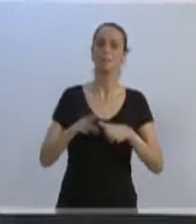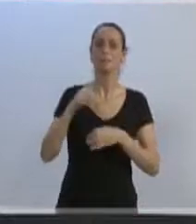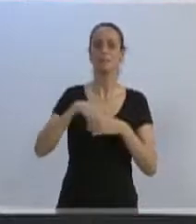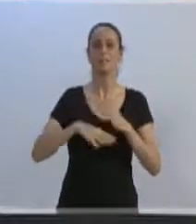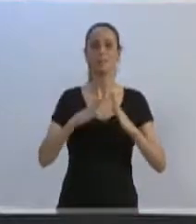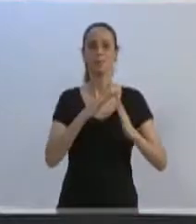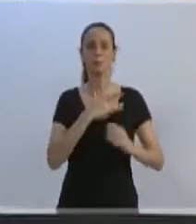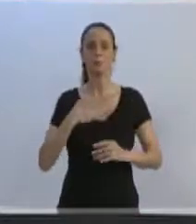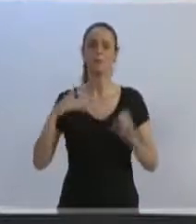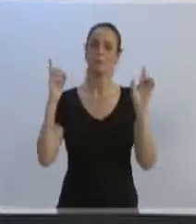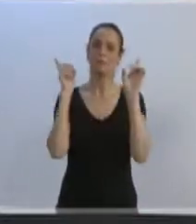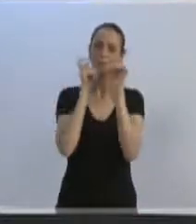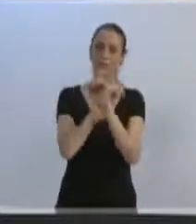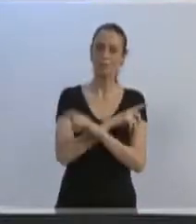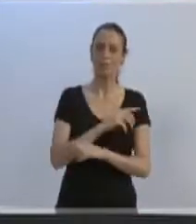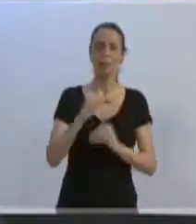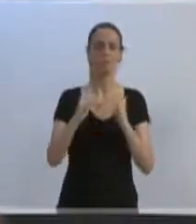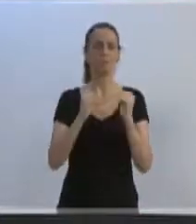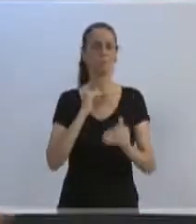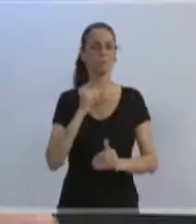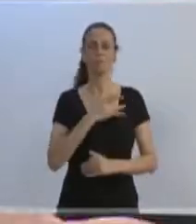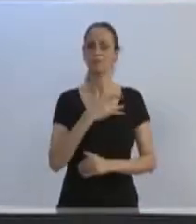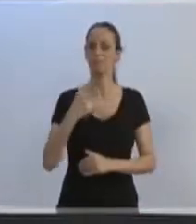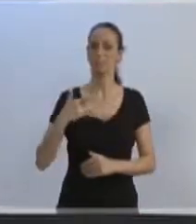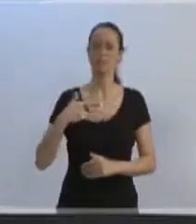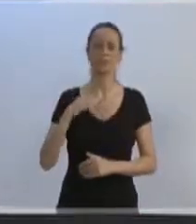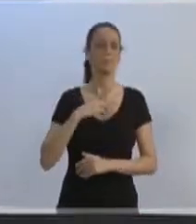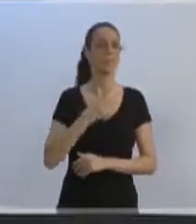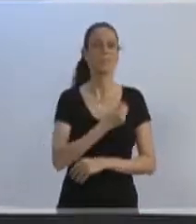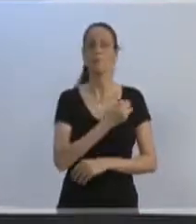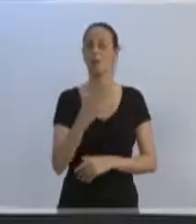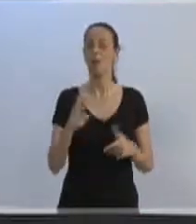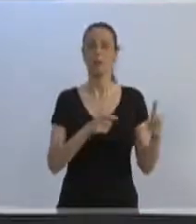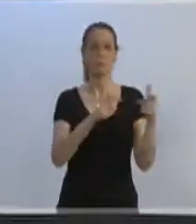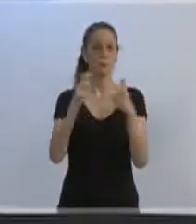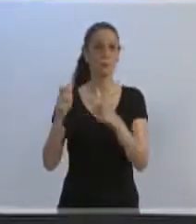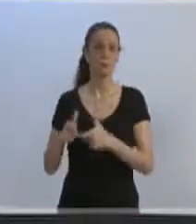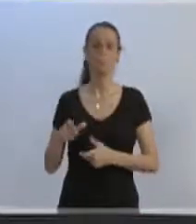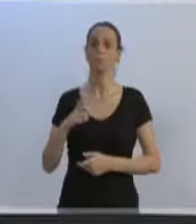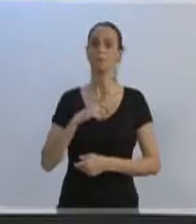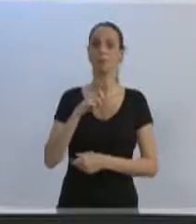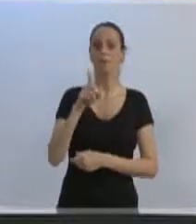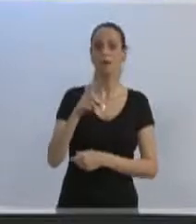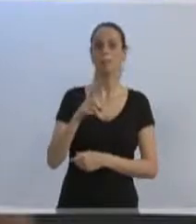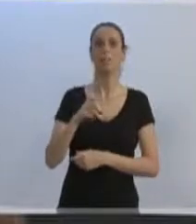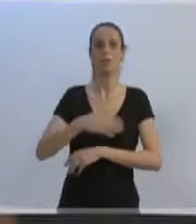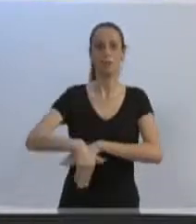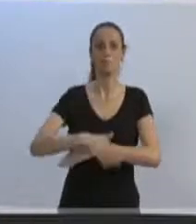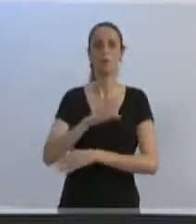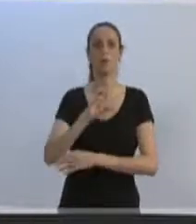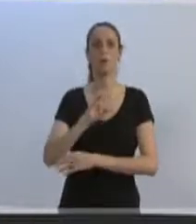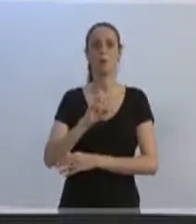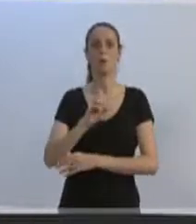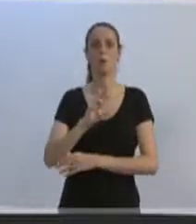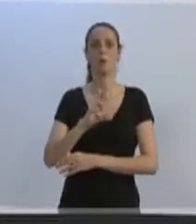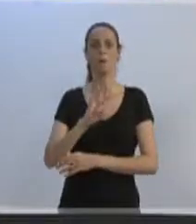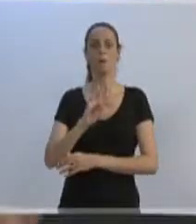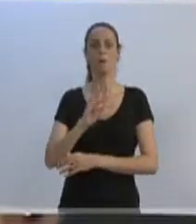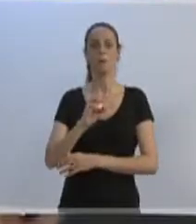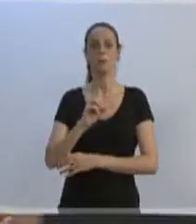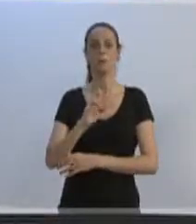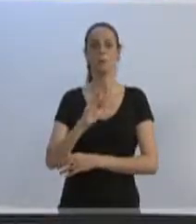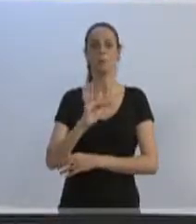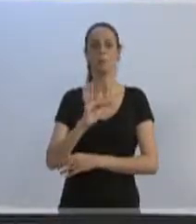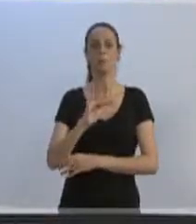são apropriados para termos unidades de saúde podemos citar tantos né tem aquela unidade lá no horto florestal tem o próprio neves tem o próprio